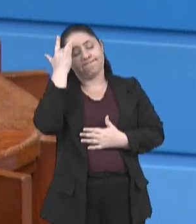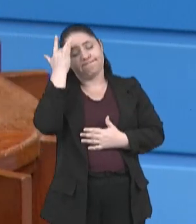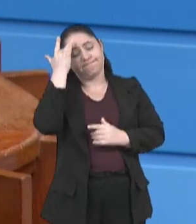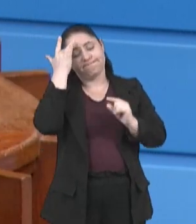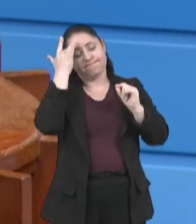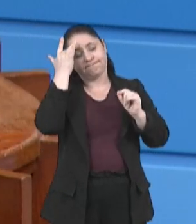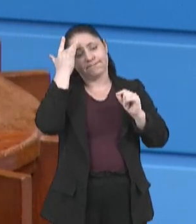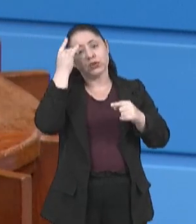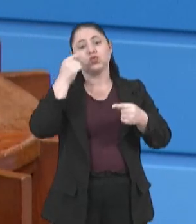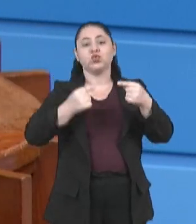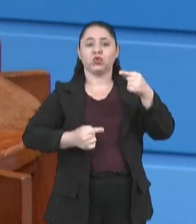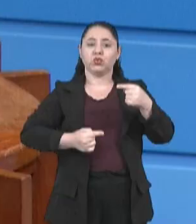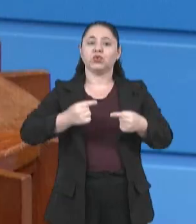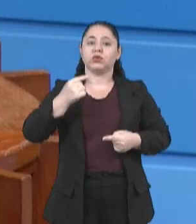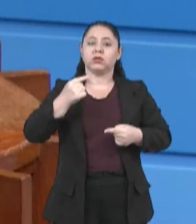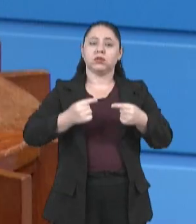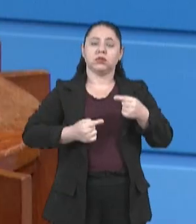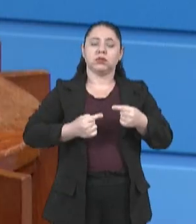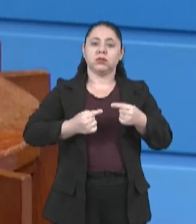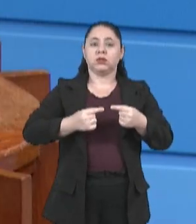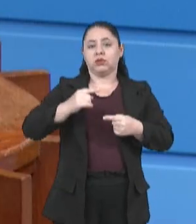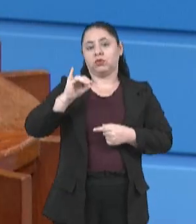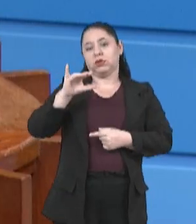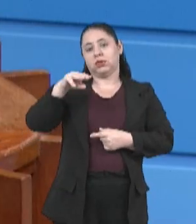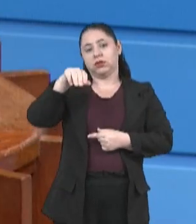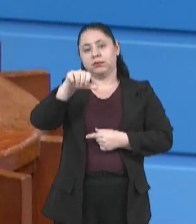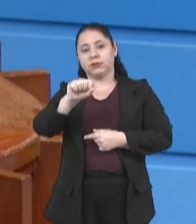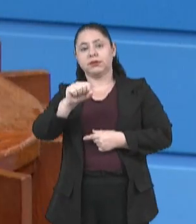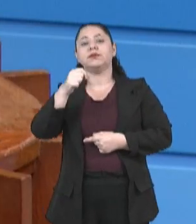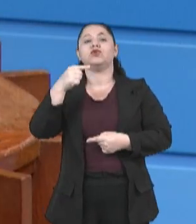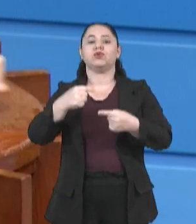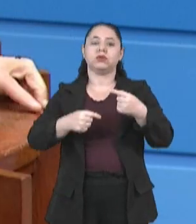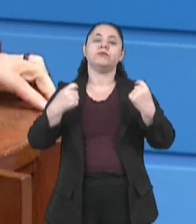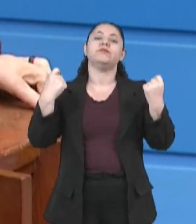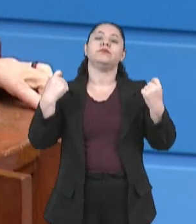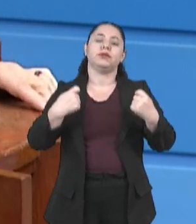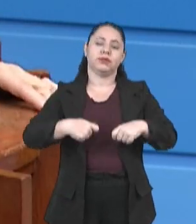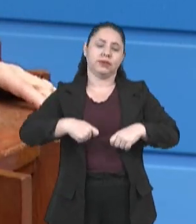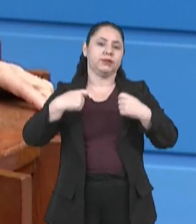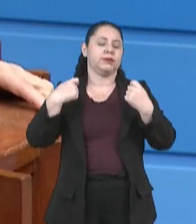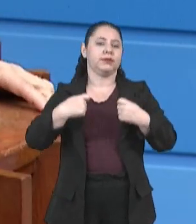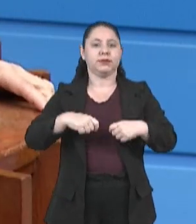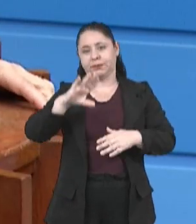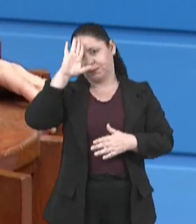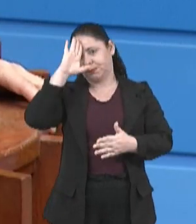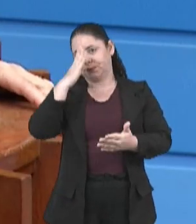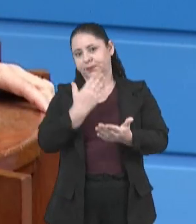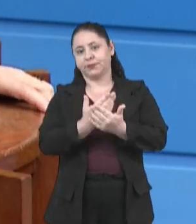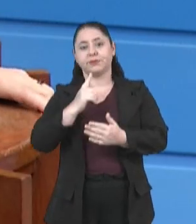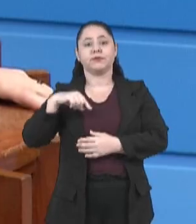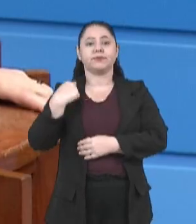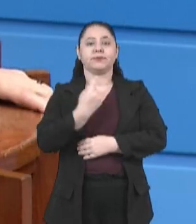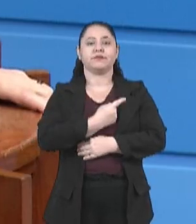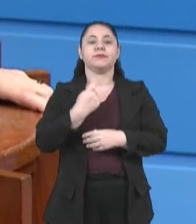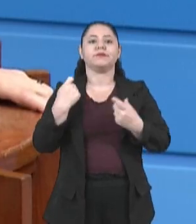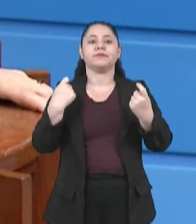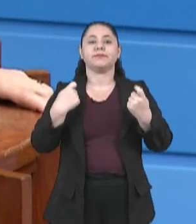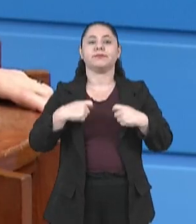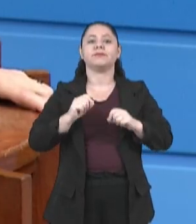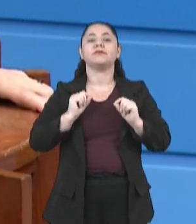que esse debate da renúncia fiscal precisa ser feito, e eu acredito que nós